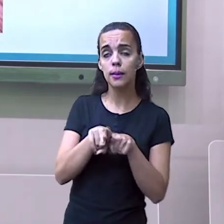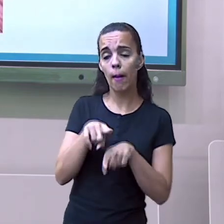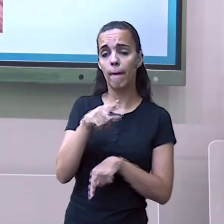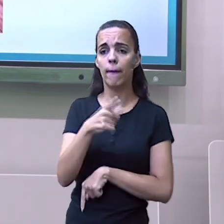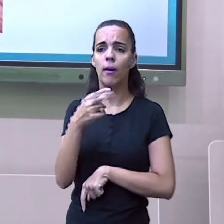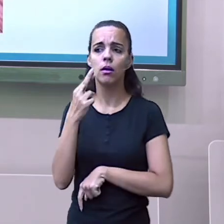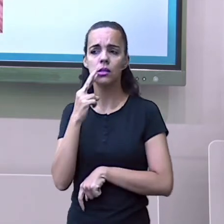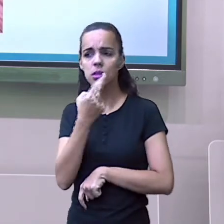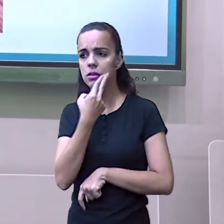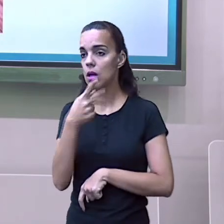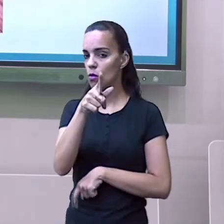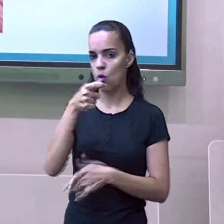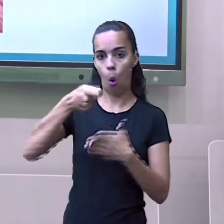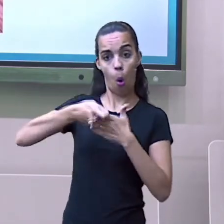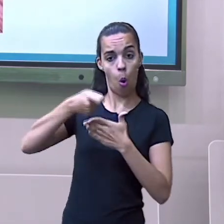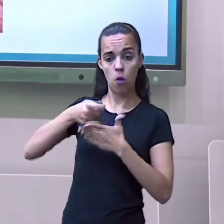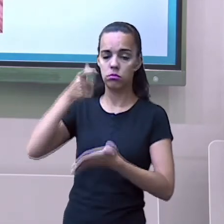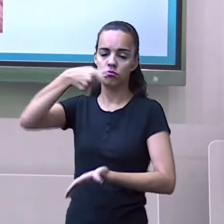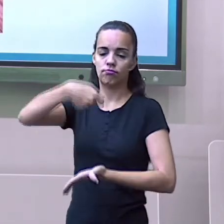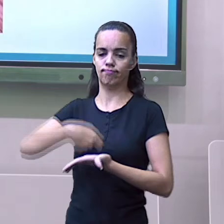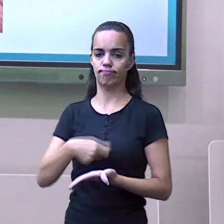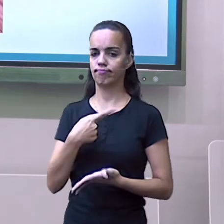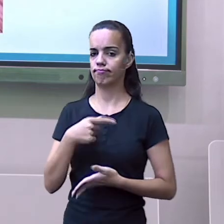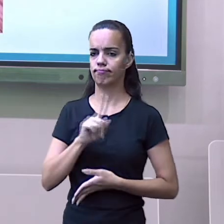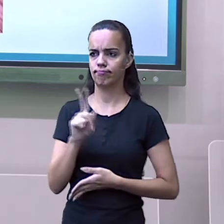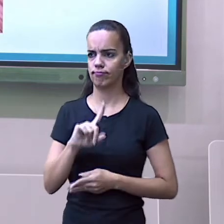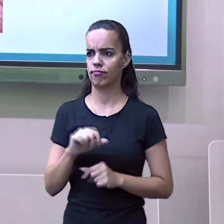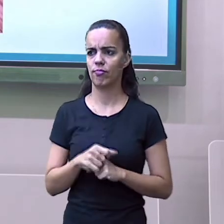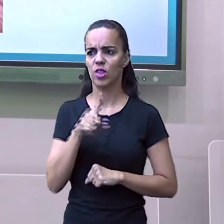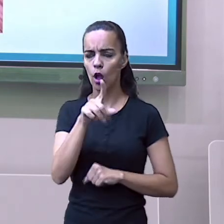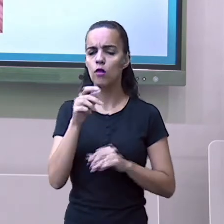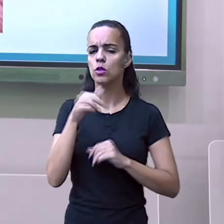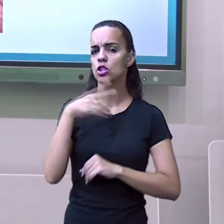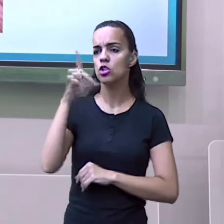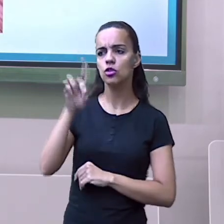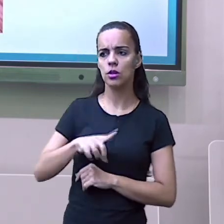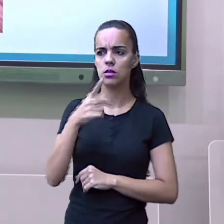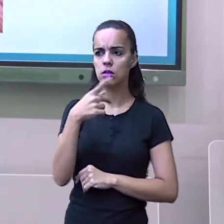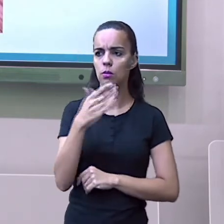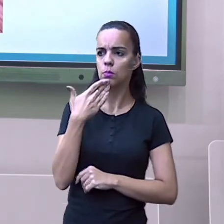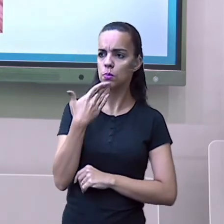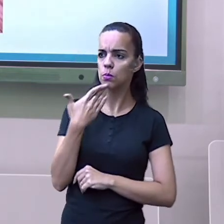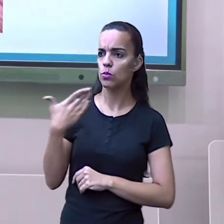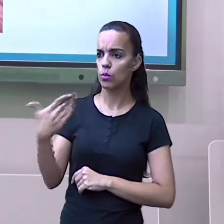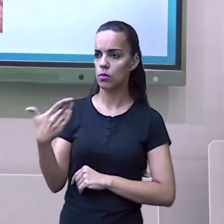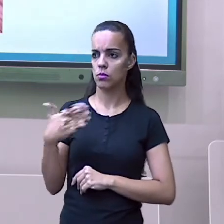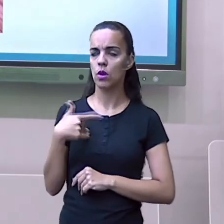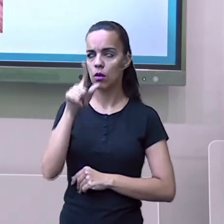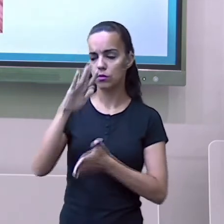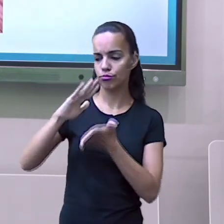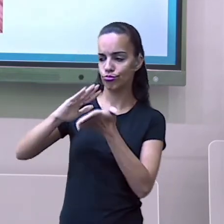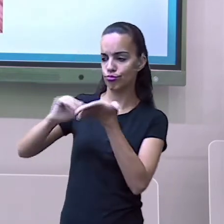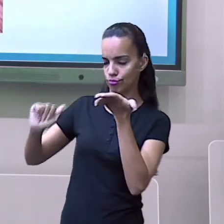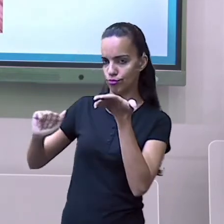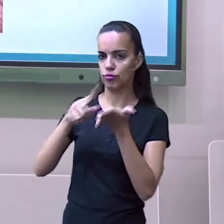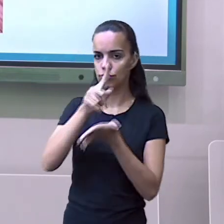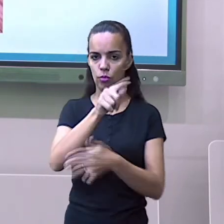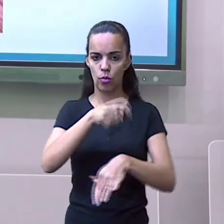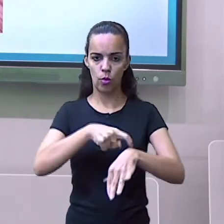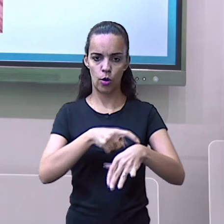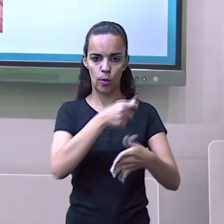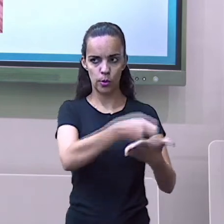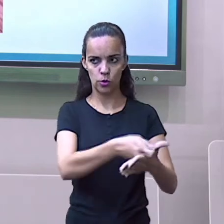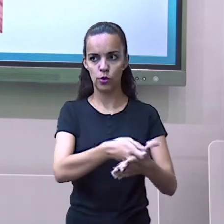precisa ser paga, ela não é obrigatória a ser paga. Você pode pedir para que esse valor seja retirado da conta